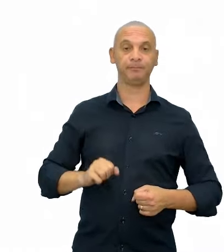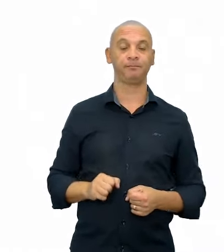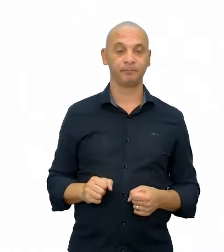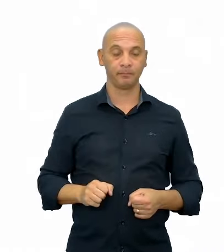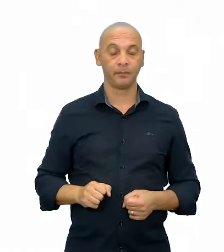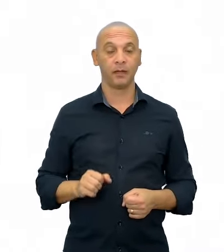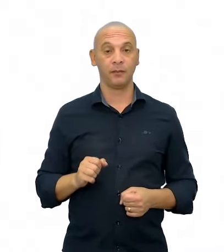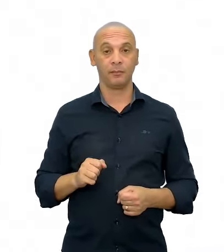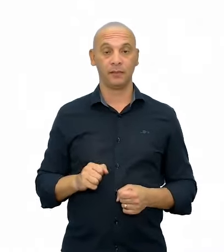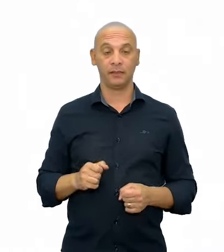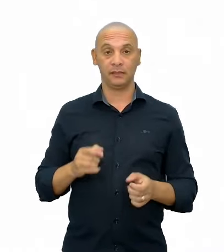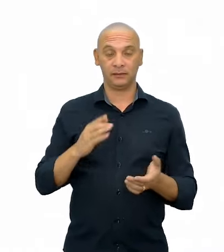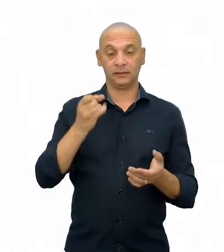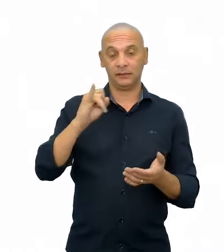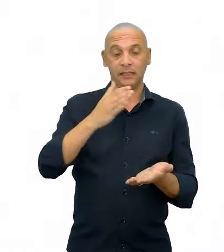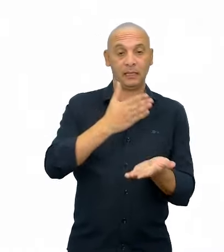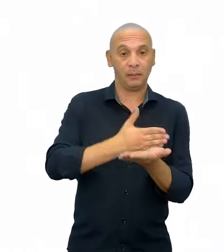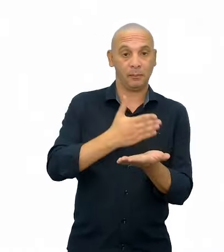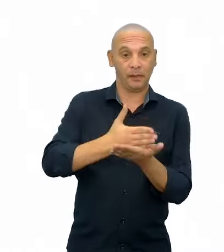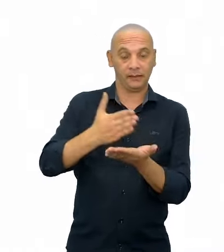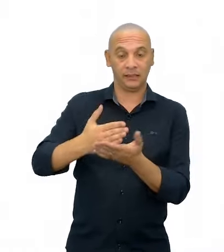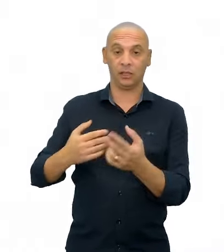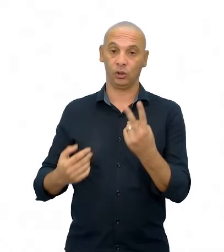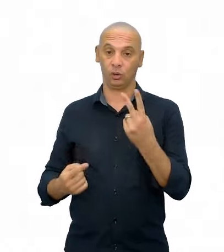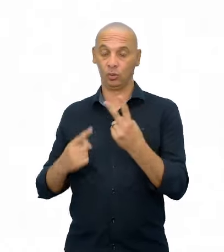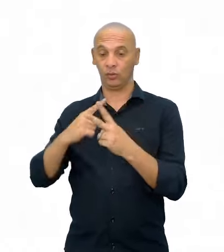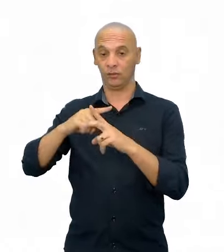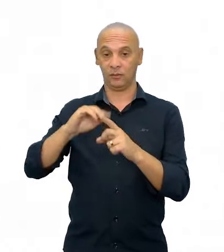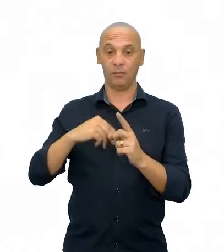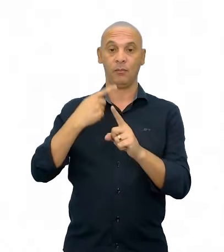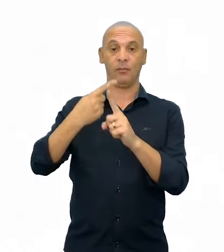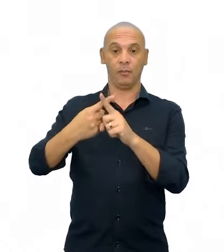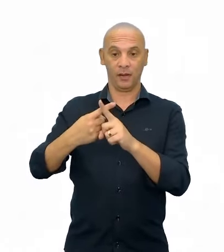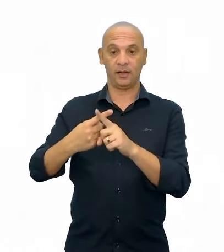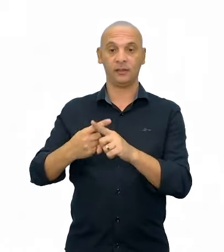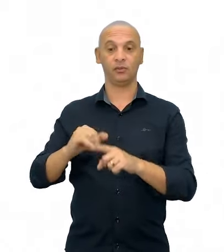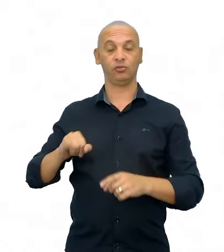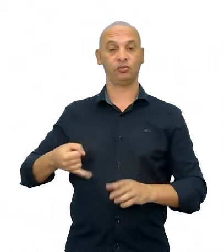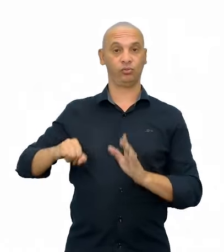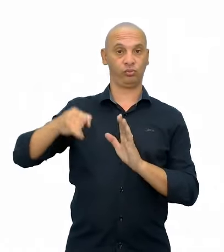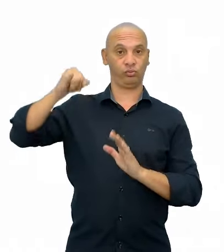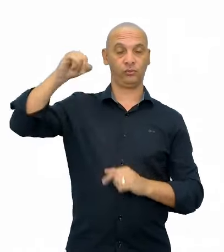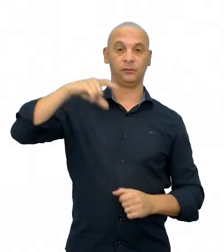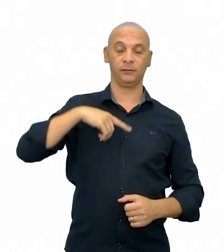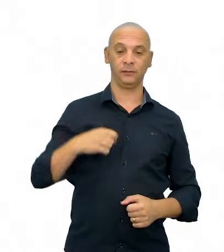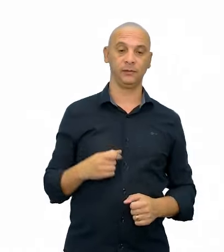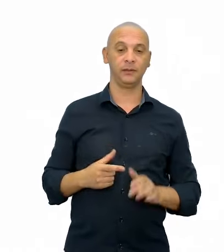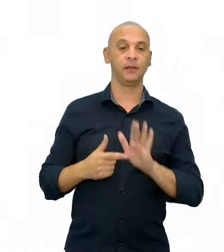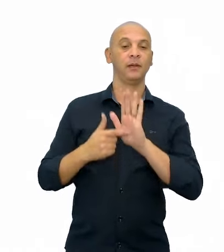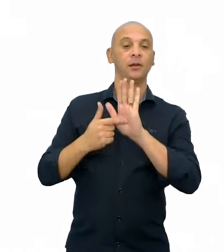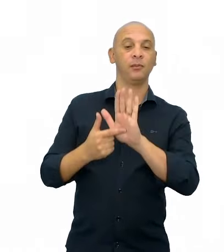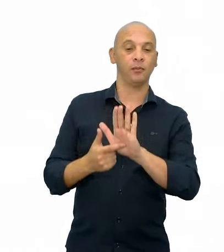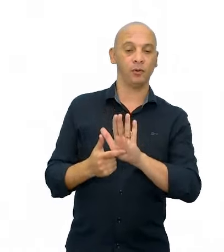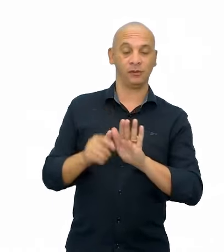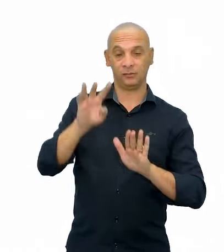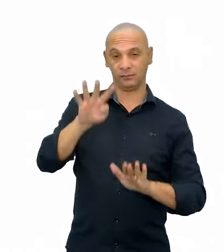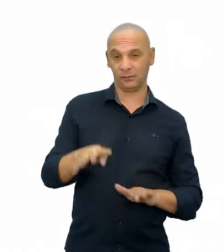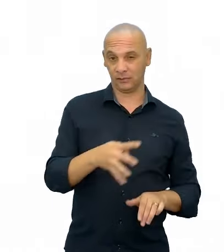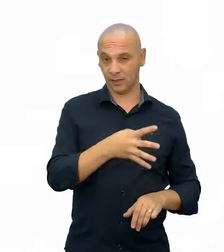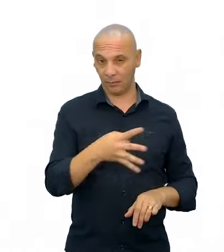R$ 2.650. E a prazo, a partir de 2 vezes, esse valor é acrescido de juros. Ele mostra as seguintes